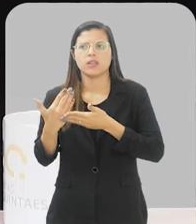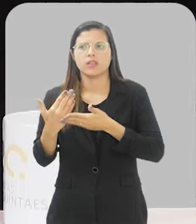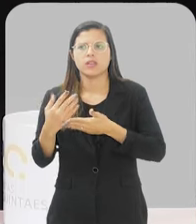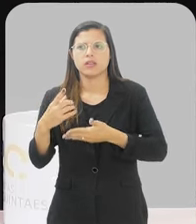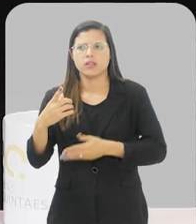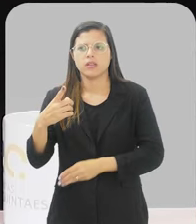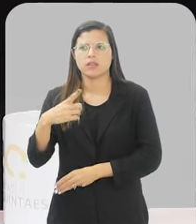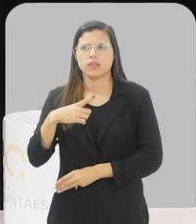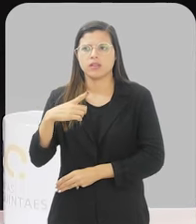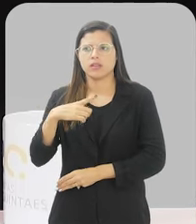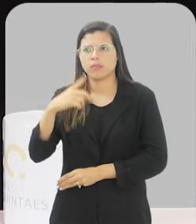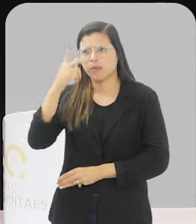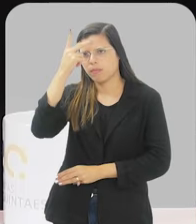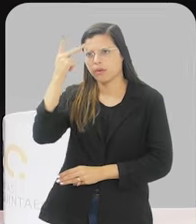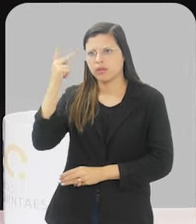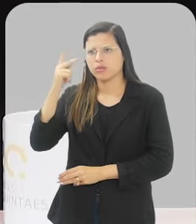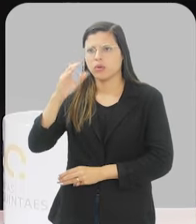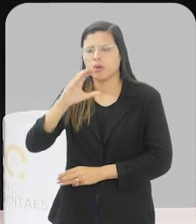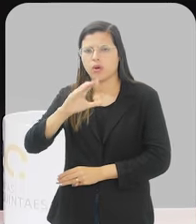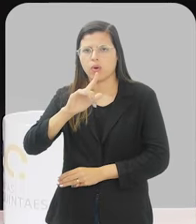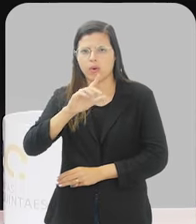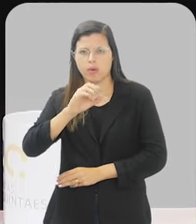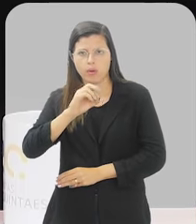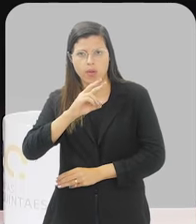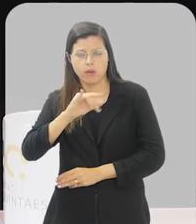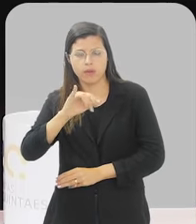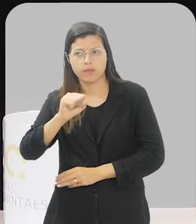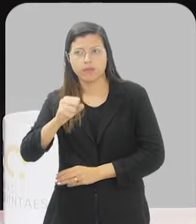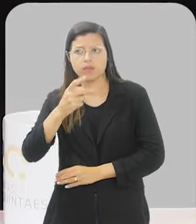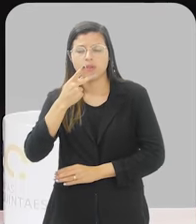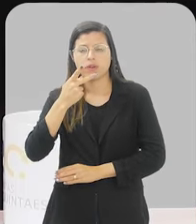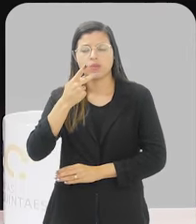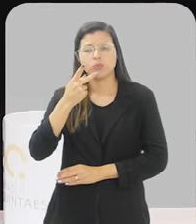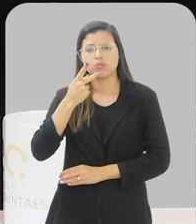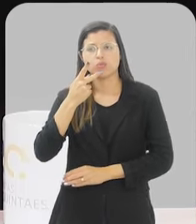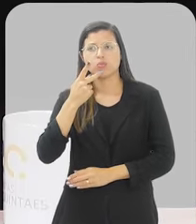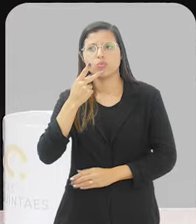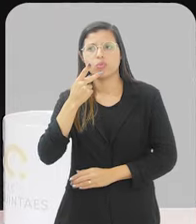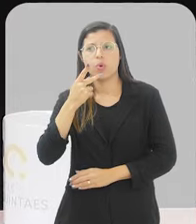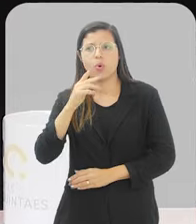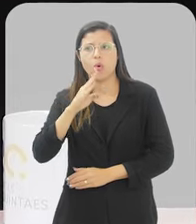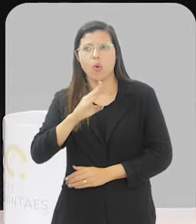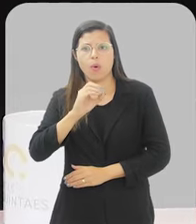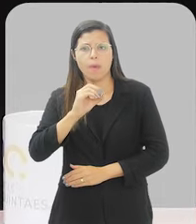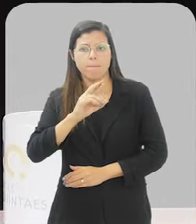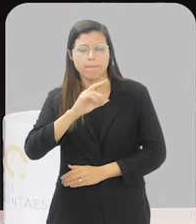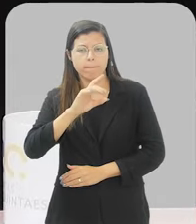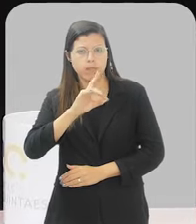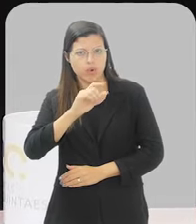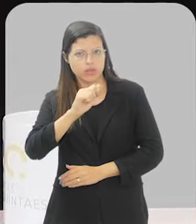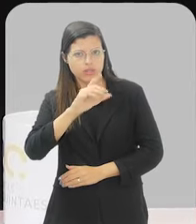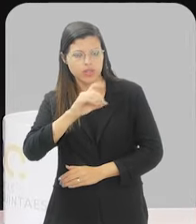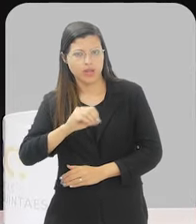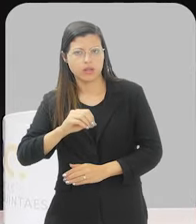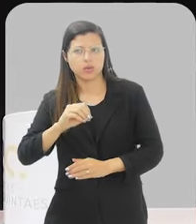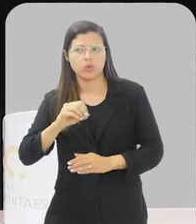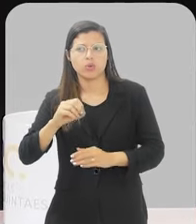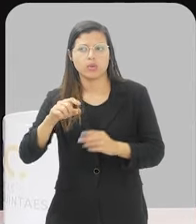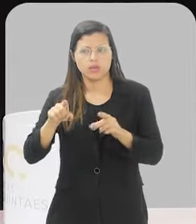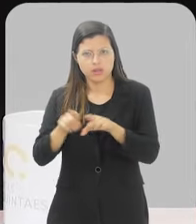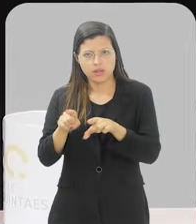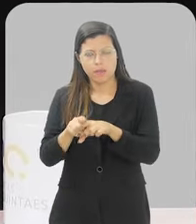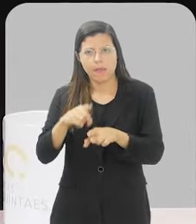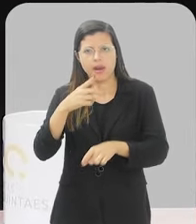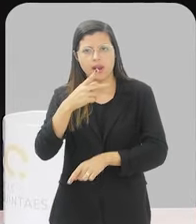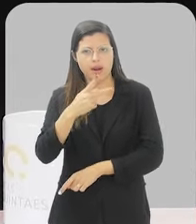um destaque, você vai saber quem é, que é o Clóvis Bornai, dizer que o bordado e a pluma remete ao